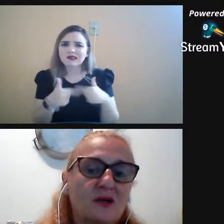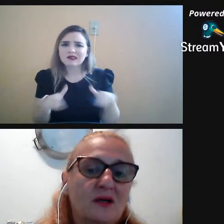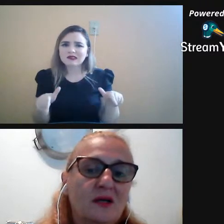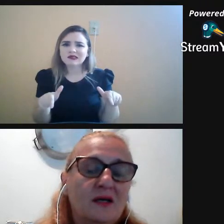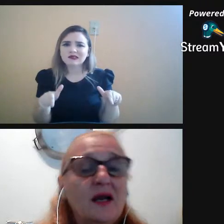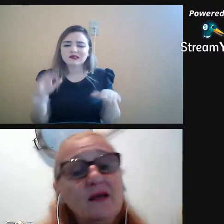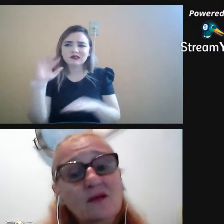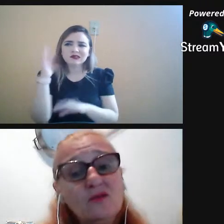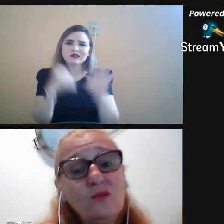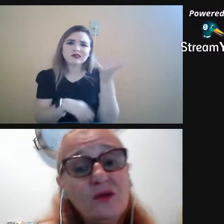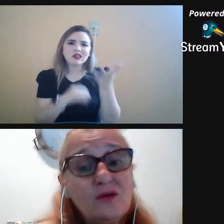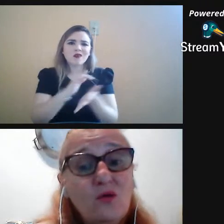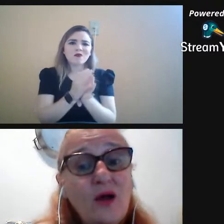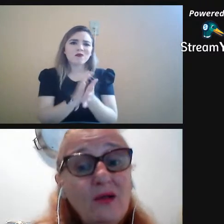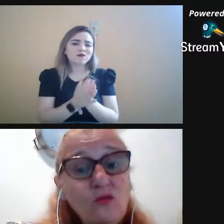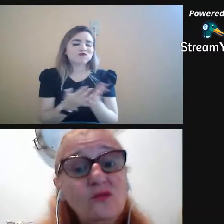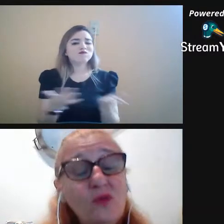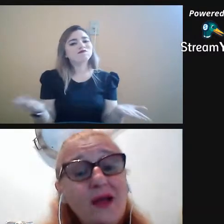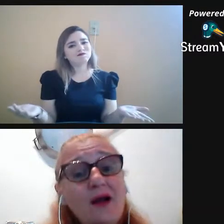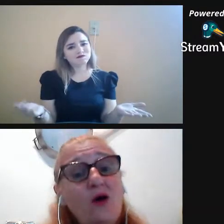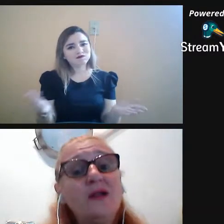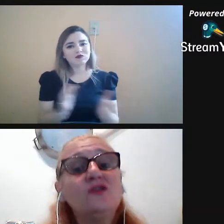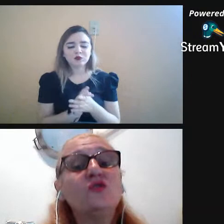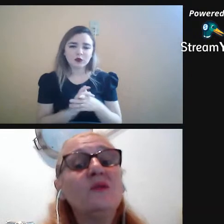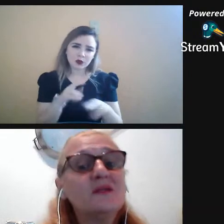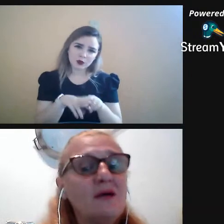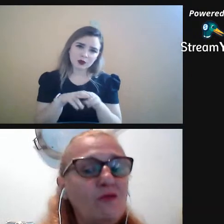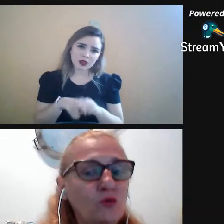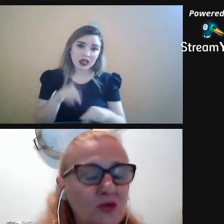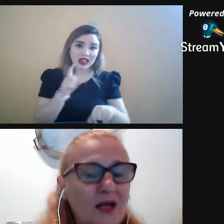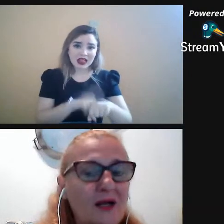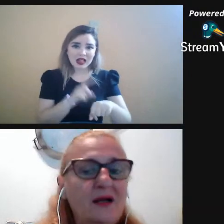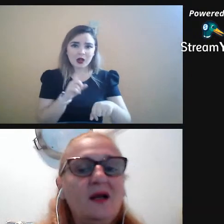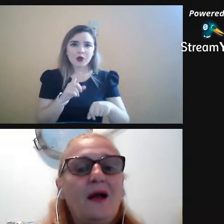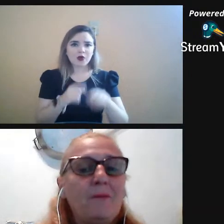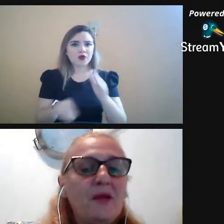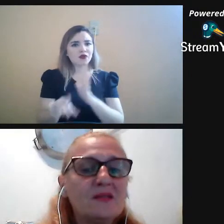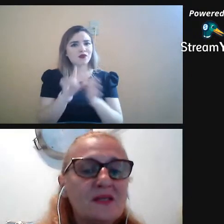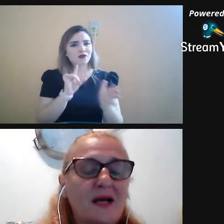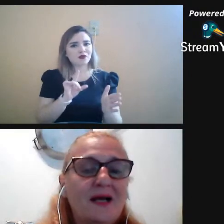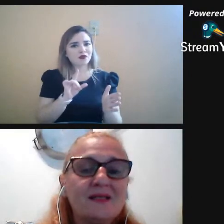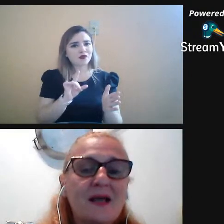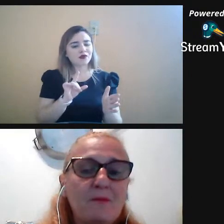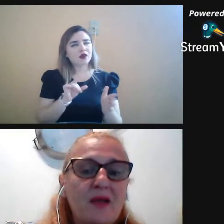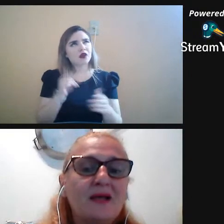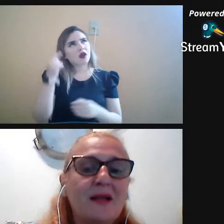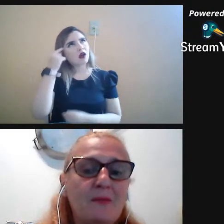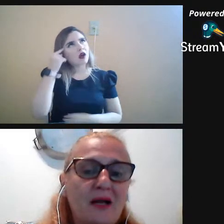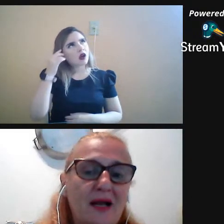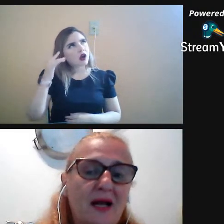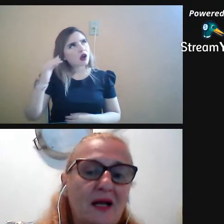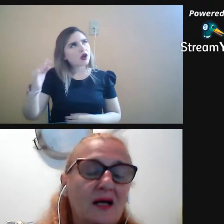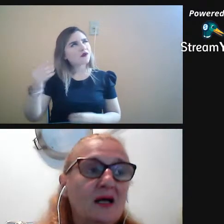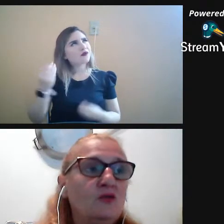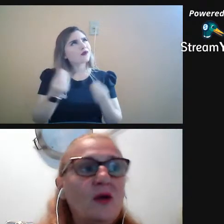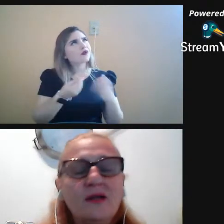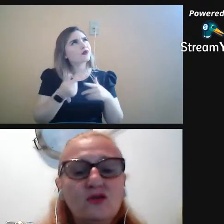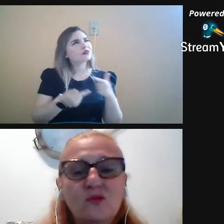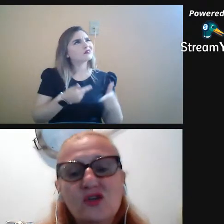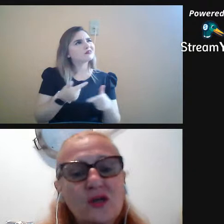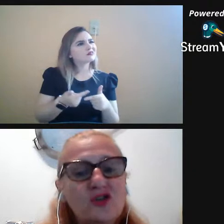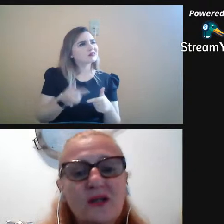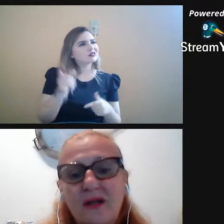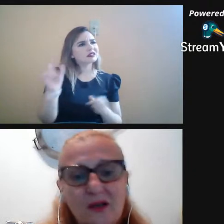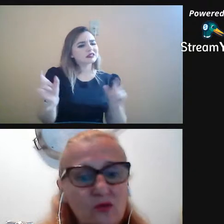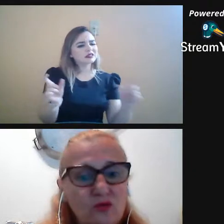ambiente? E aí... Não é na hora de a gente começar a voltar a pensar, a saber trabalhar. Não é que